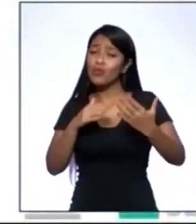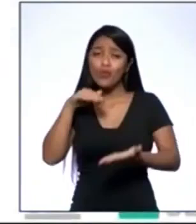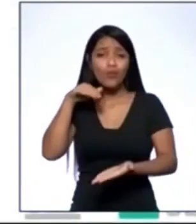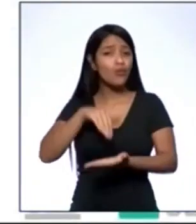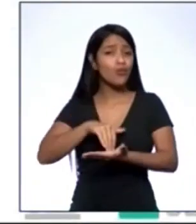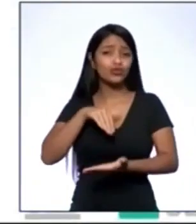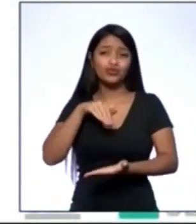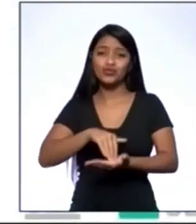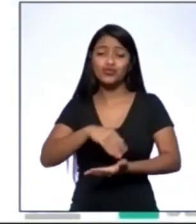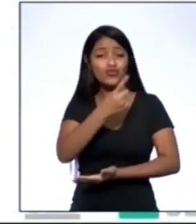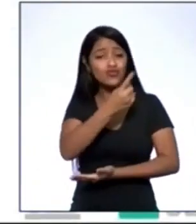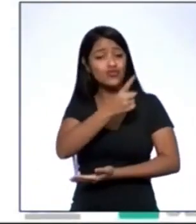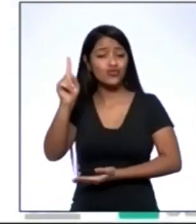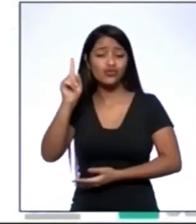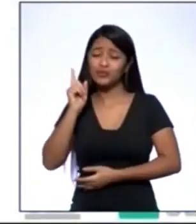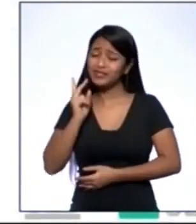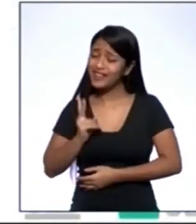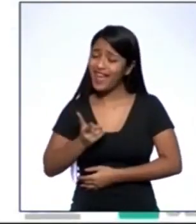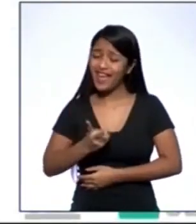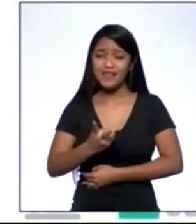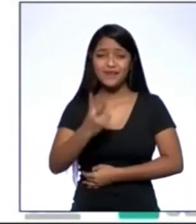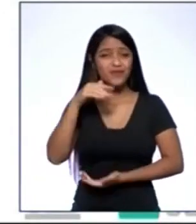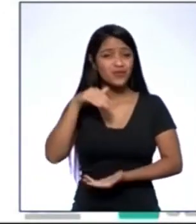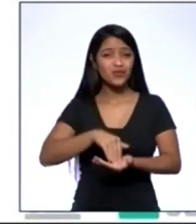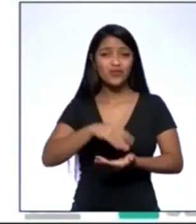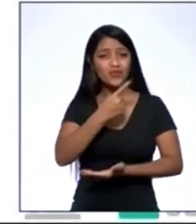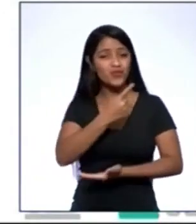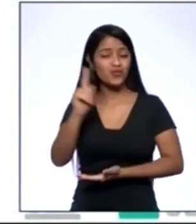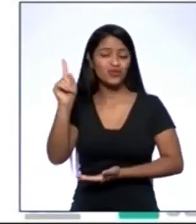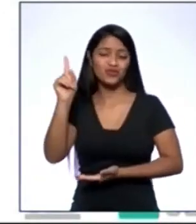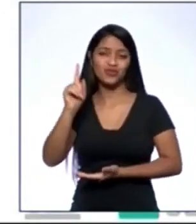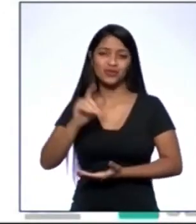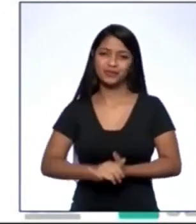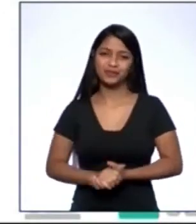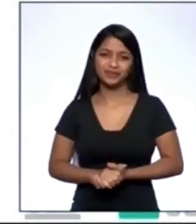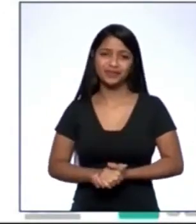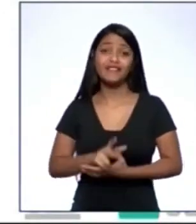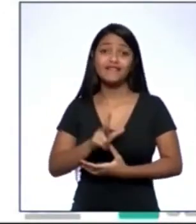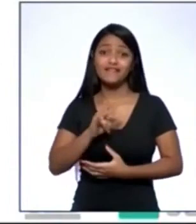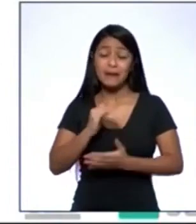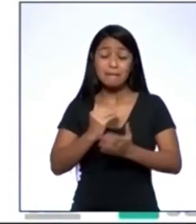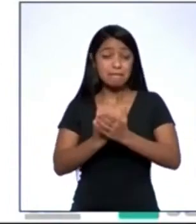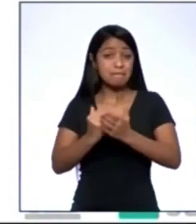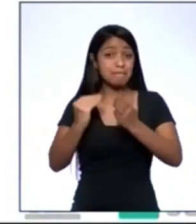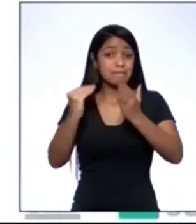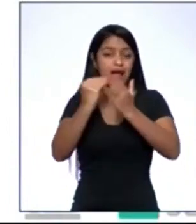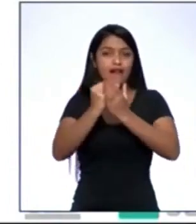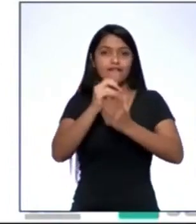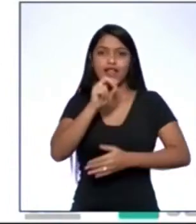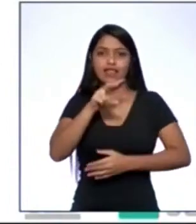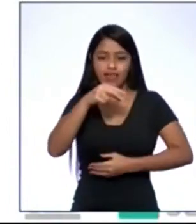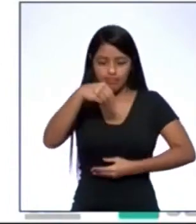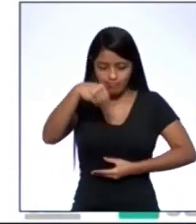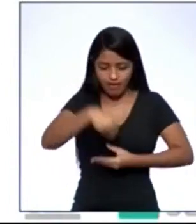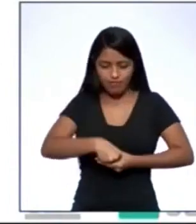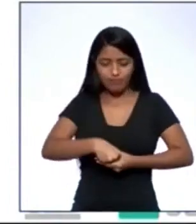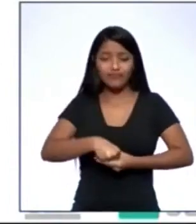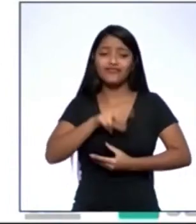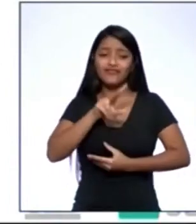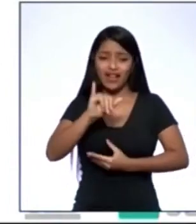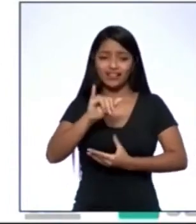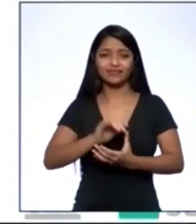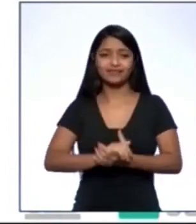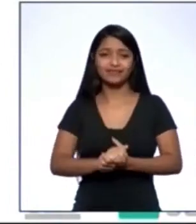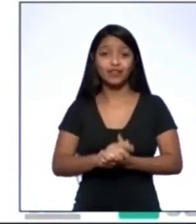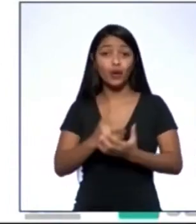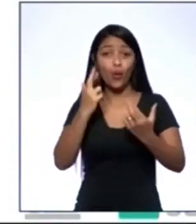indivíduo, irmãos. Sempre é o último nível trófico, é que terá a maior concentração. Cada bolinha